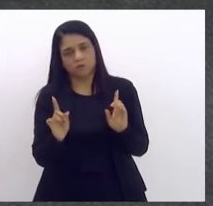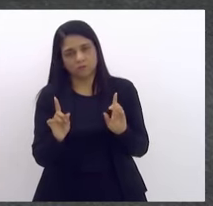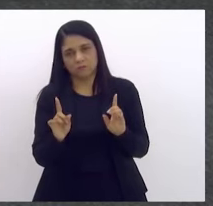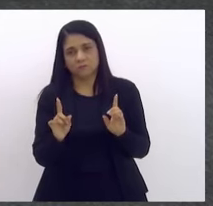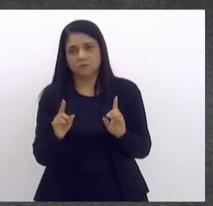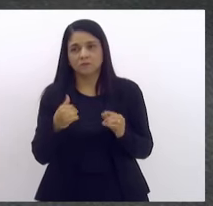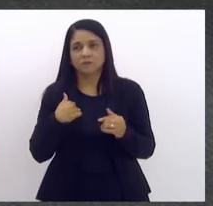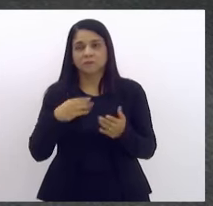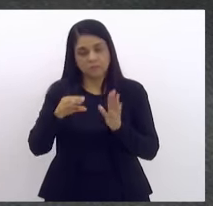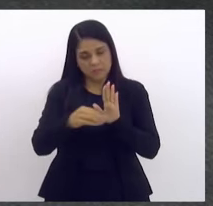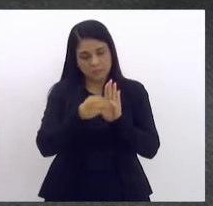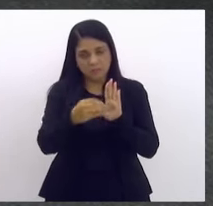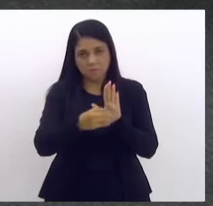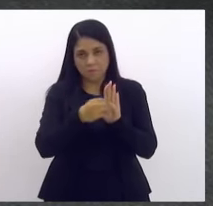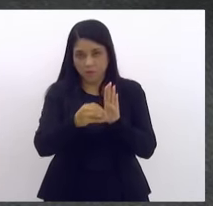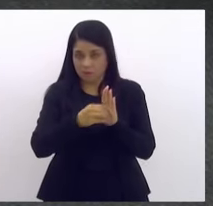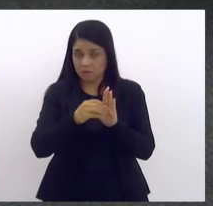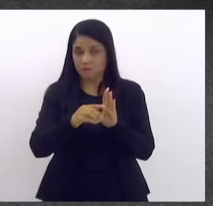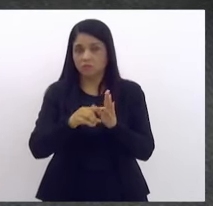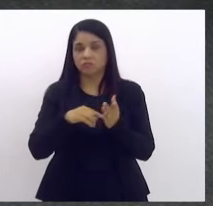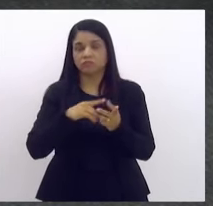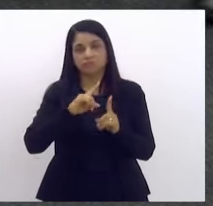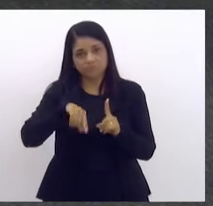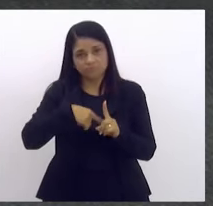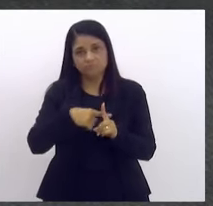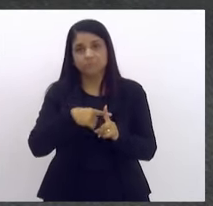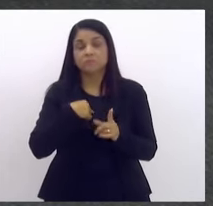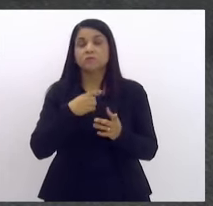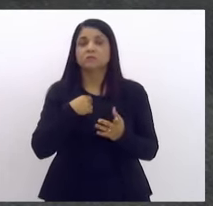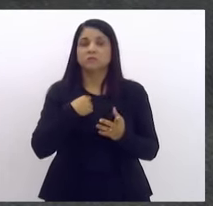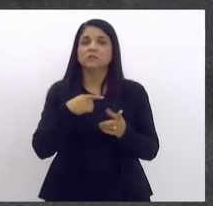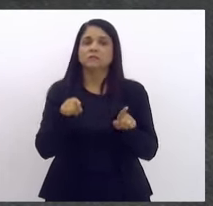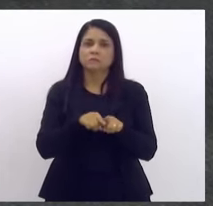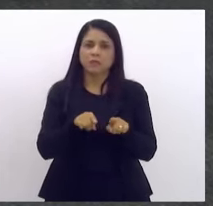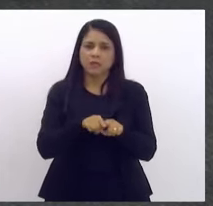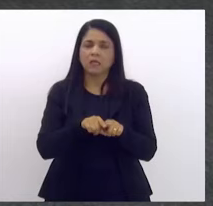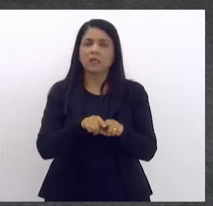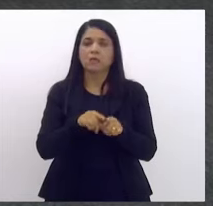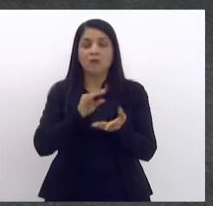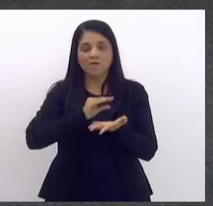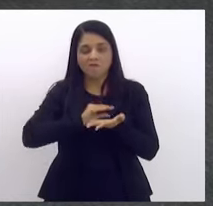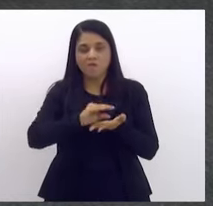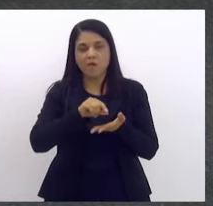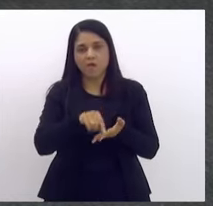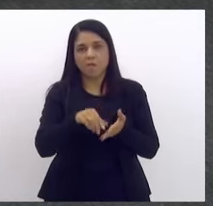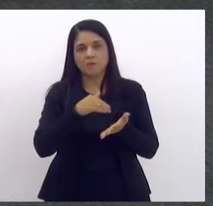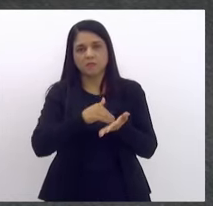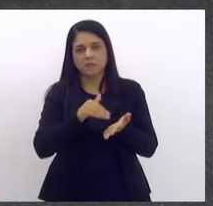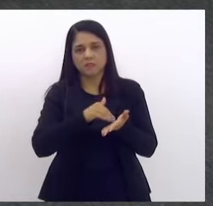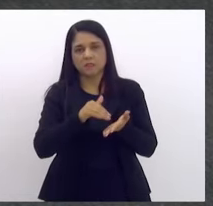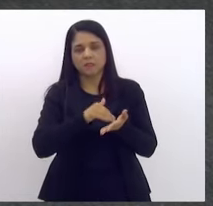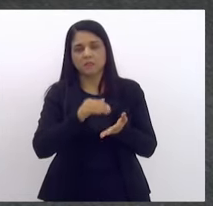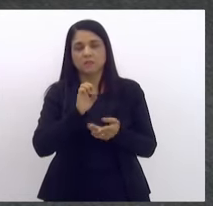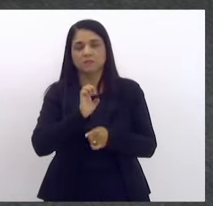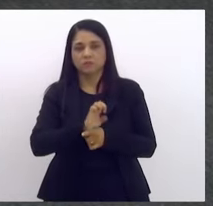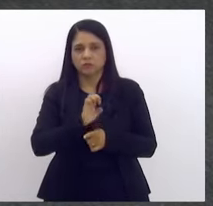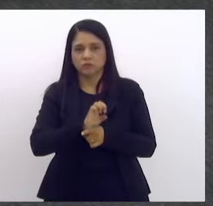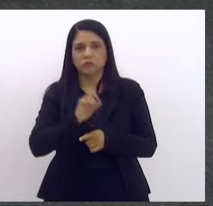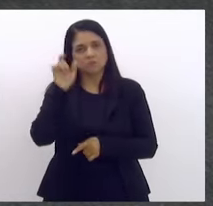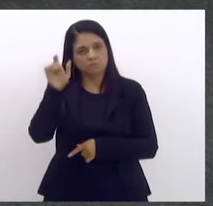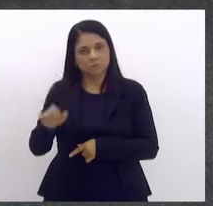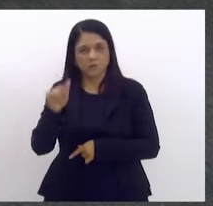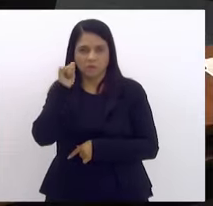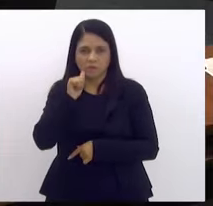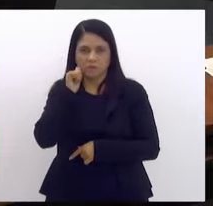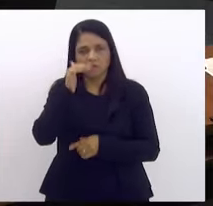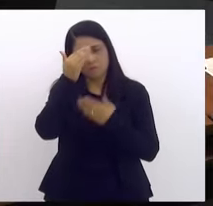emendas impositivas, entre outras coisas, destinado uma verba para a Secretaria de Estado da Mulher. Muito